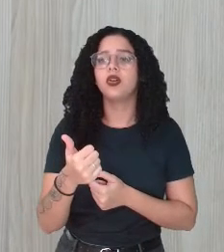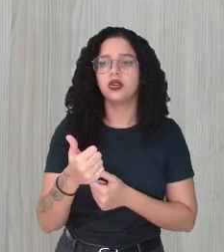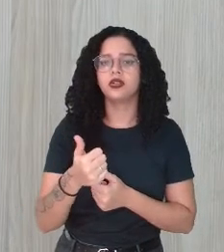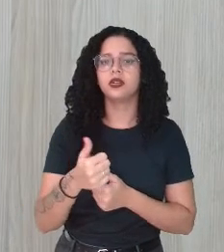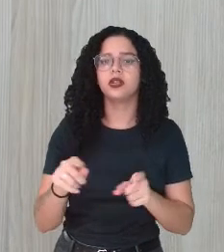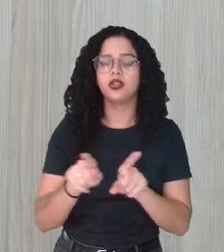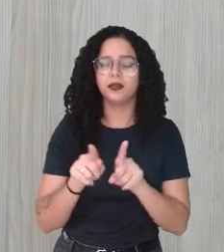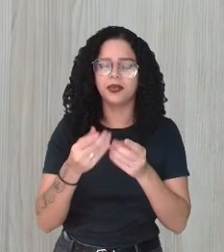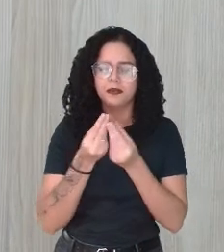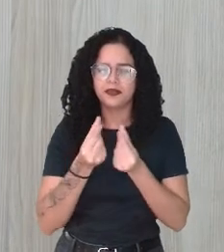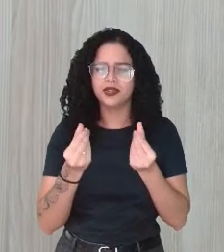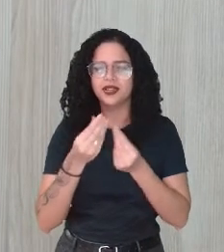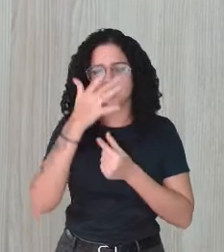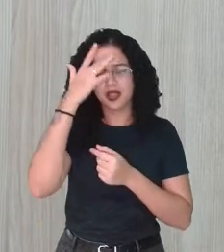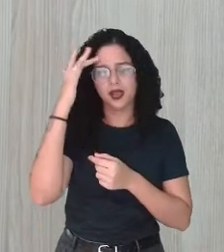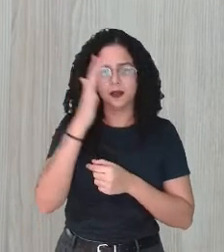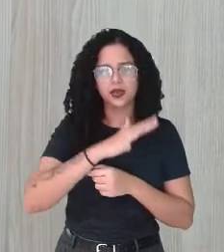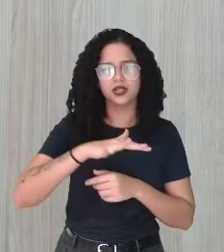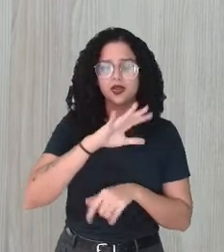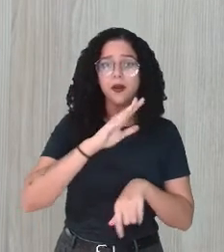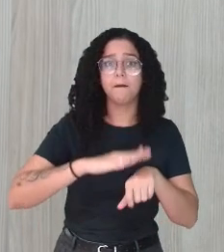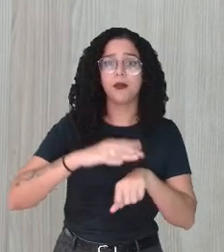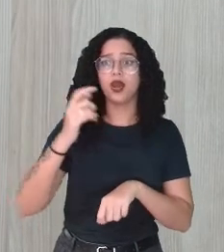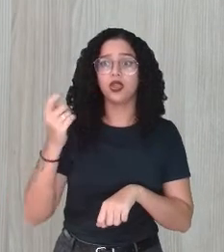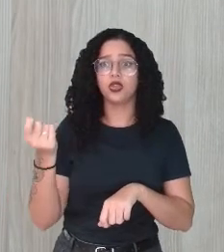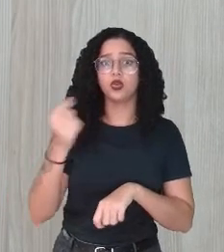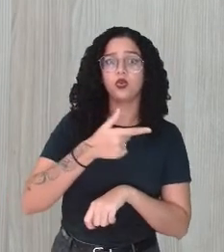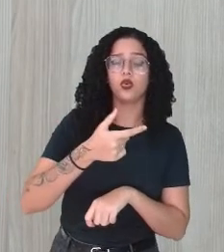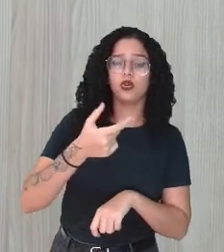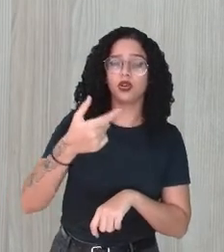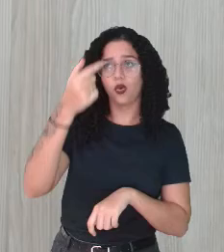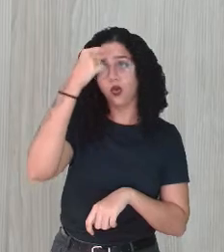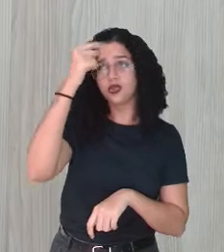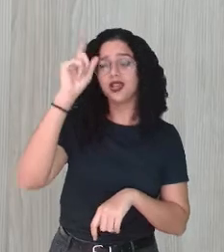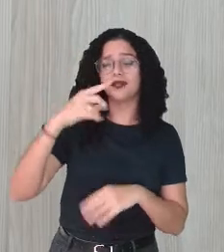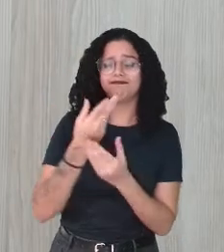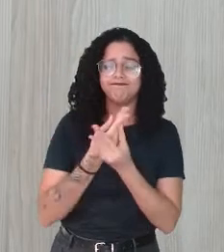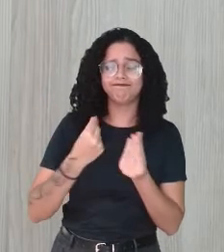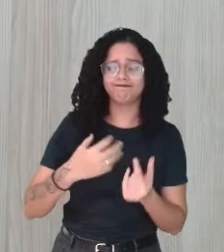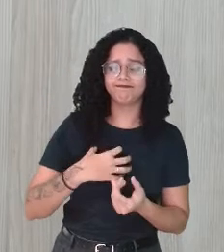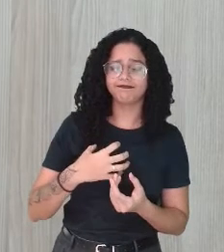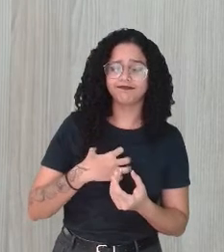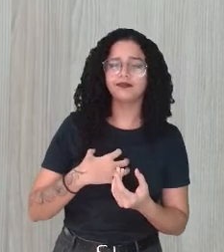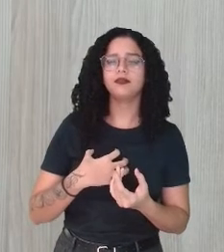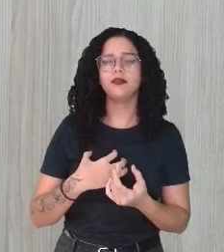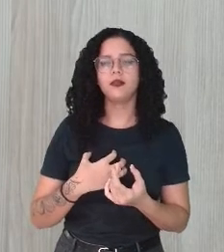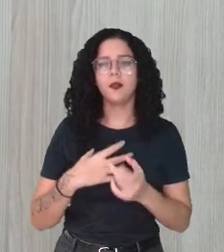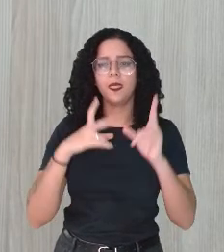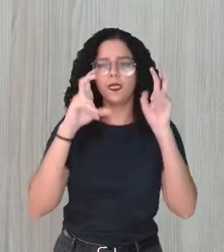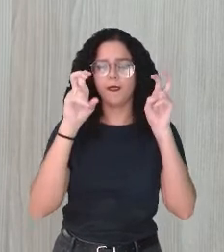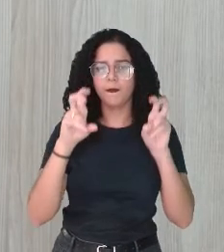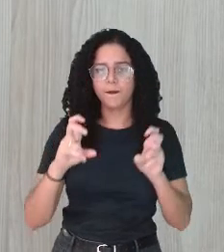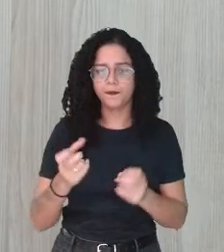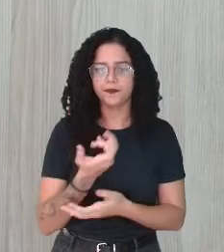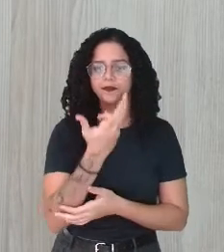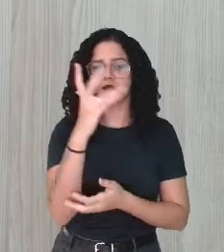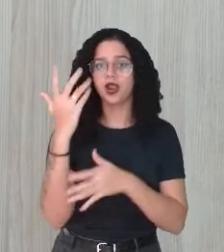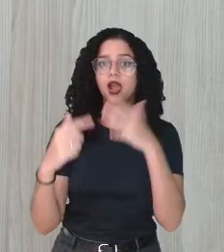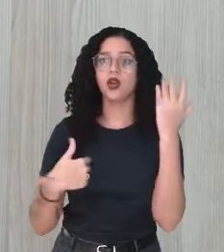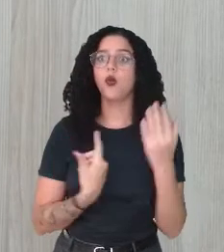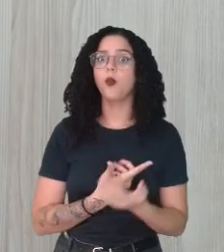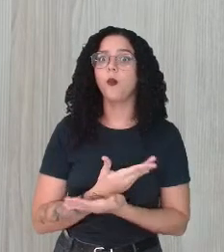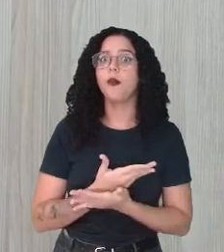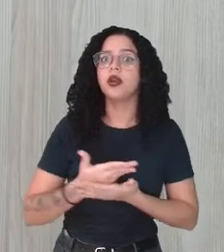essa sensibilização. Mais do que consciência, é se sensibilizar por essas questões ambientais, né? E a gente começar